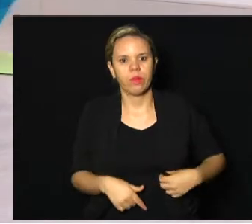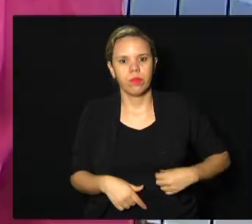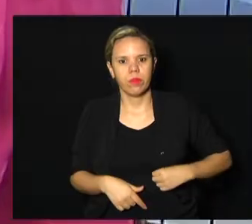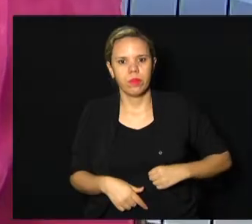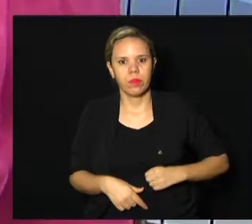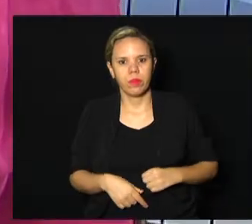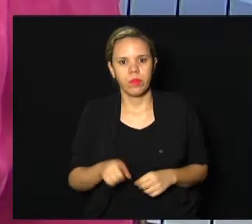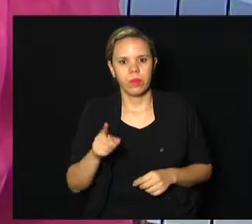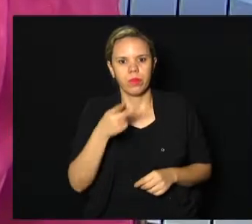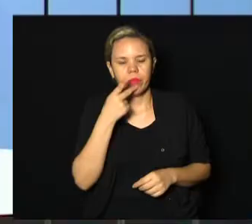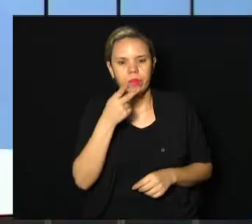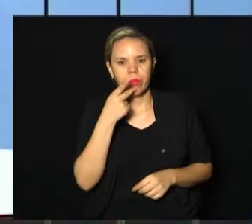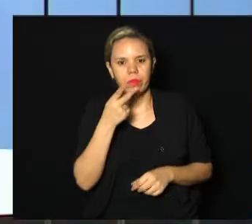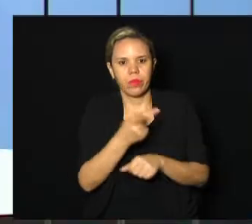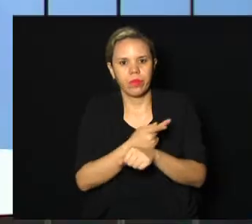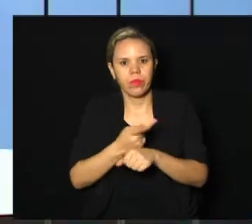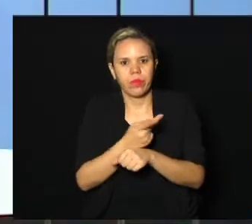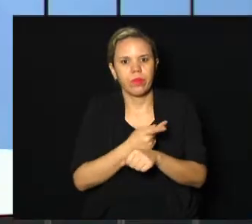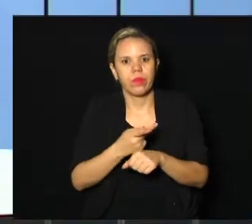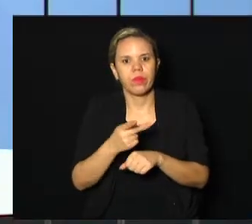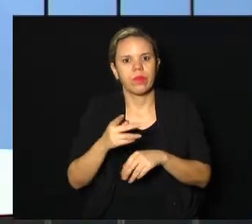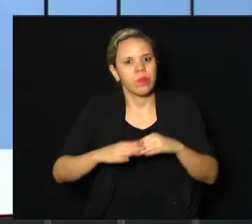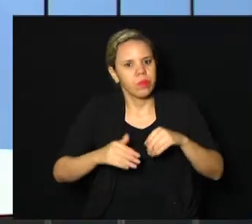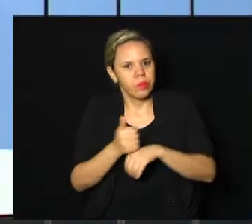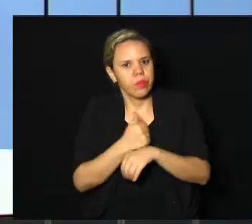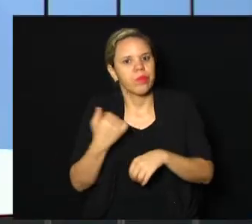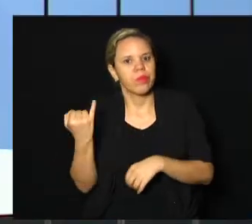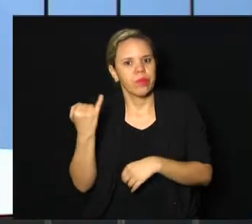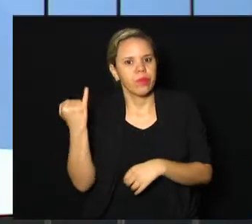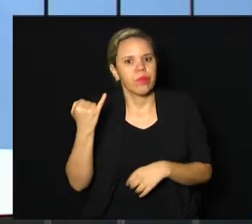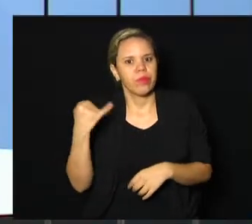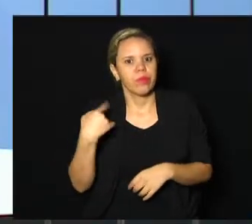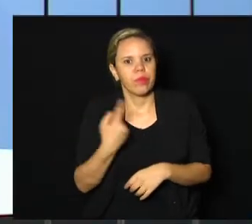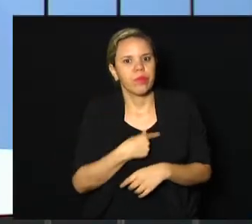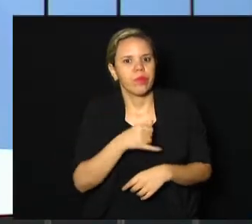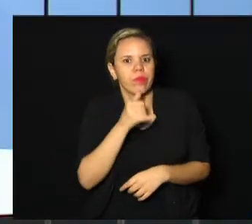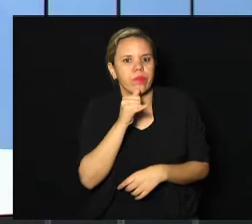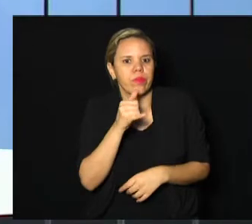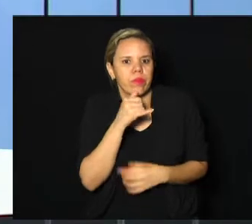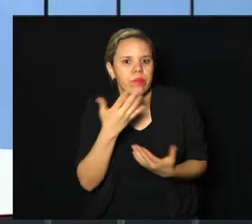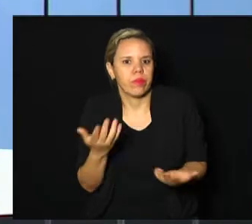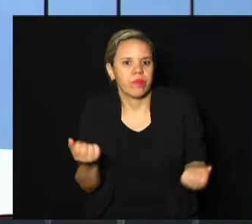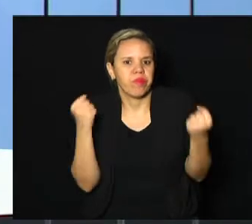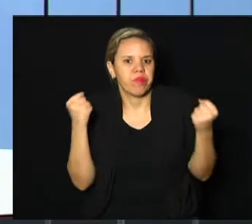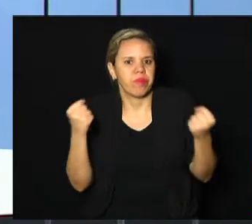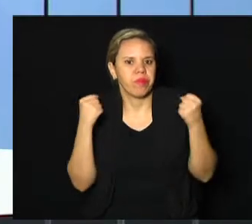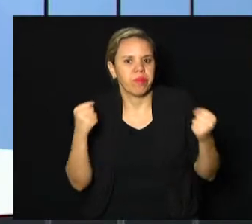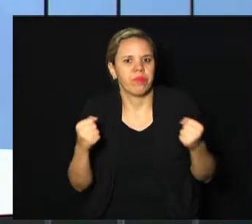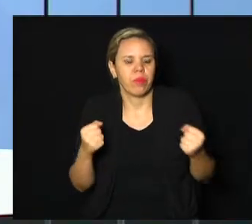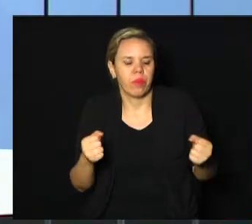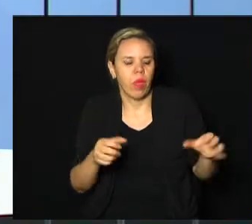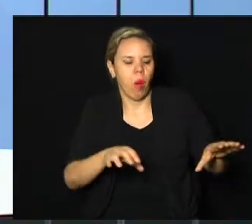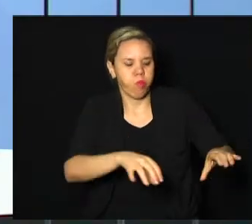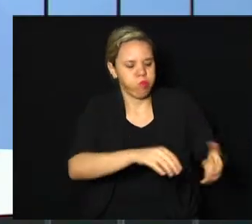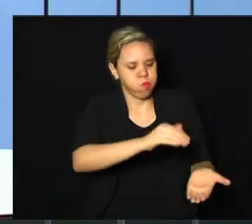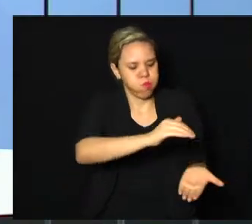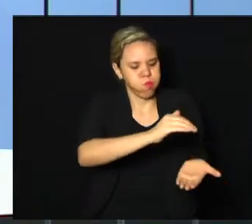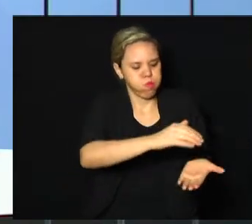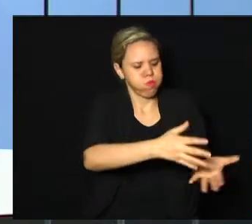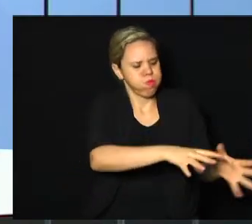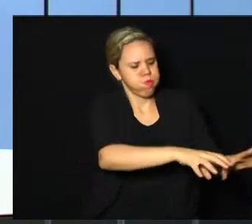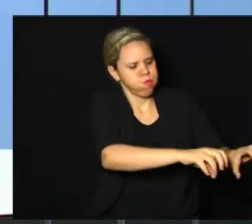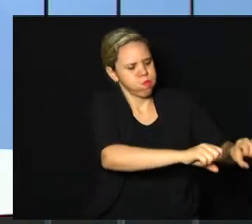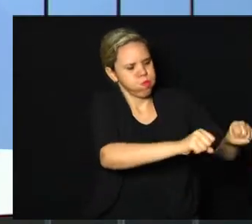O senhor falou dessa procura por um profissional bastante importante, porque se a gente, por exemplo, na academia, né, pega uma carga, um peso errado, pode